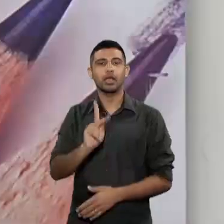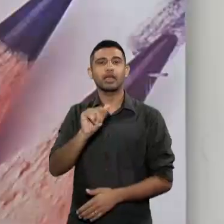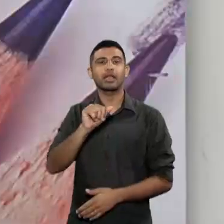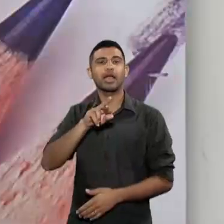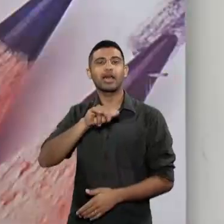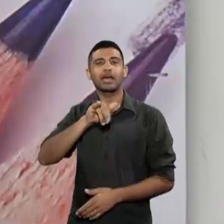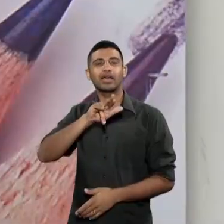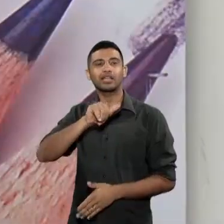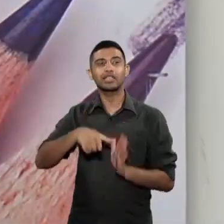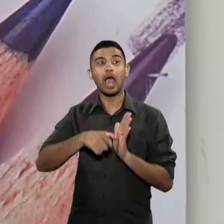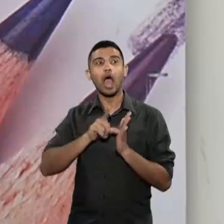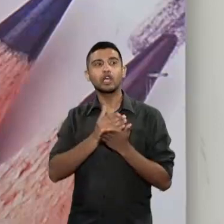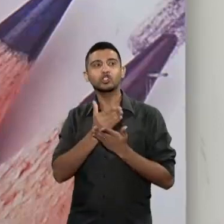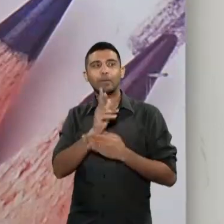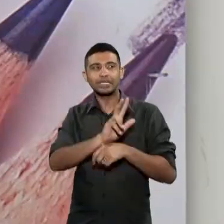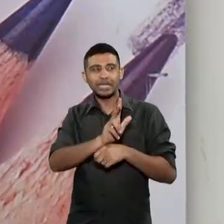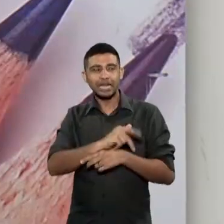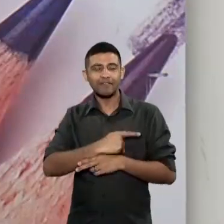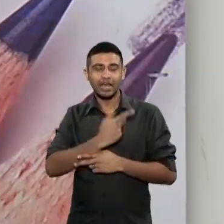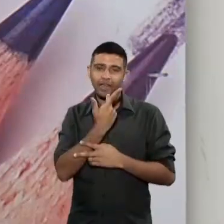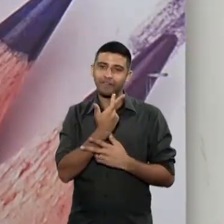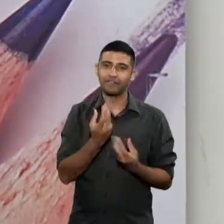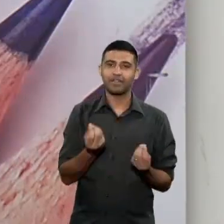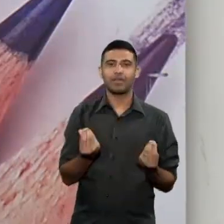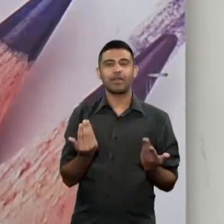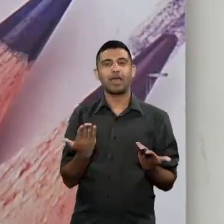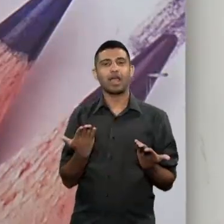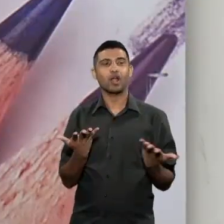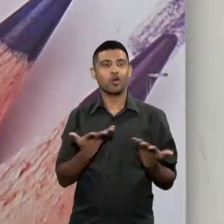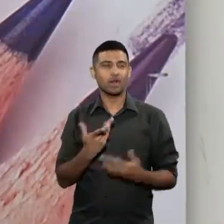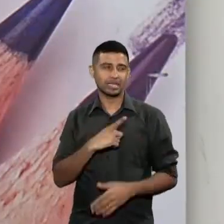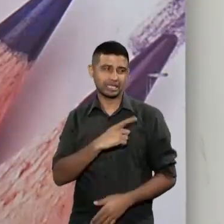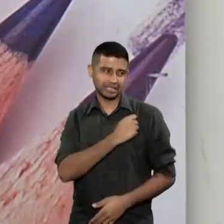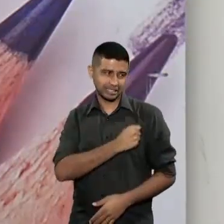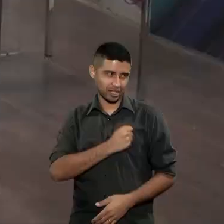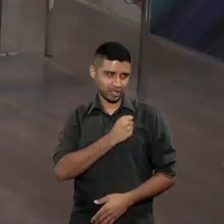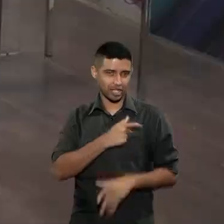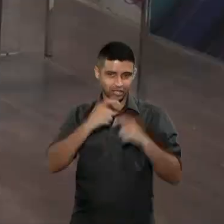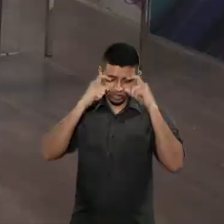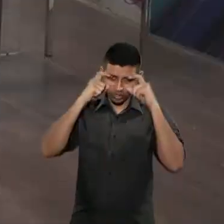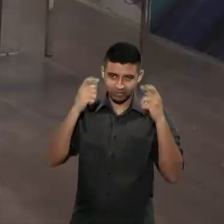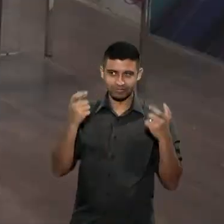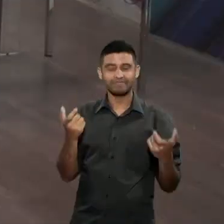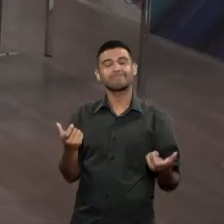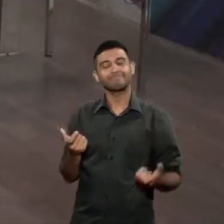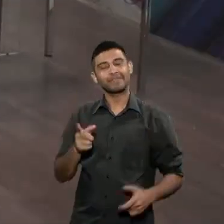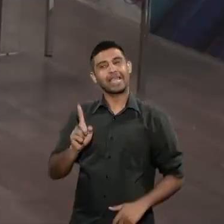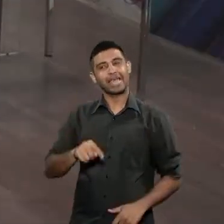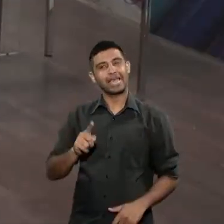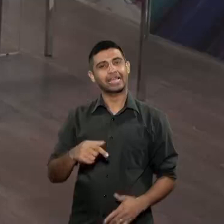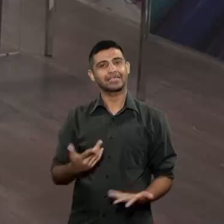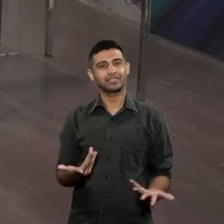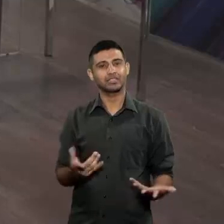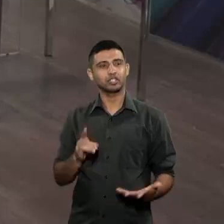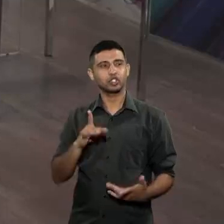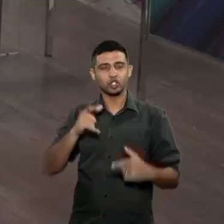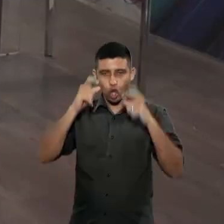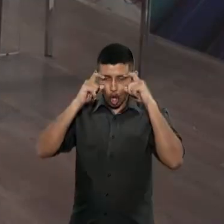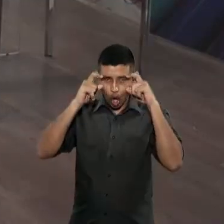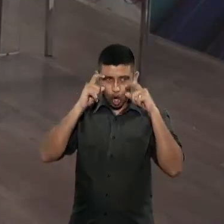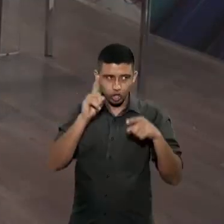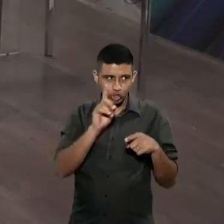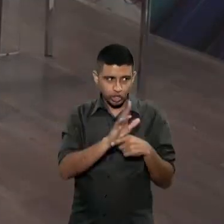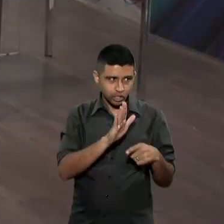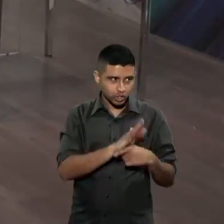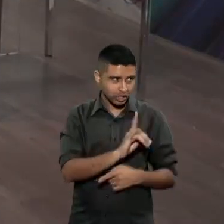a gravar, a Karina estava falando, tô até com saudade, que agora é o óculos, né, Karina? Isso, exatamente. Agora é o óculos. Só o óculos que te